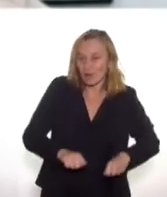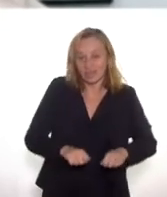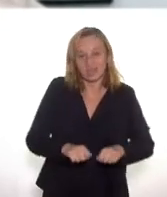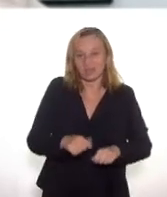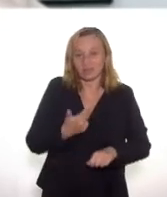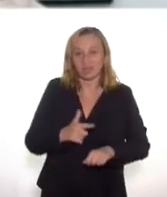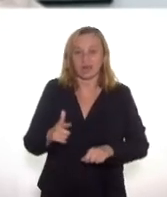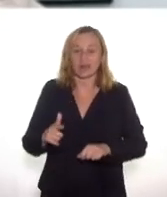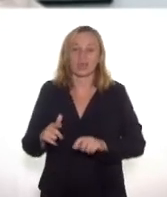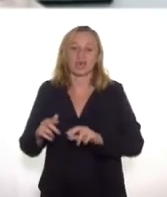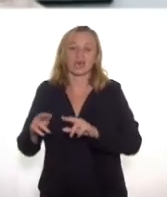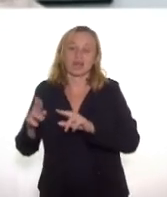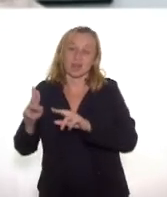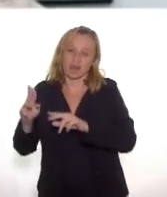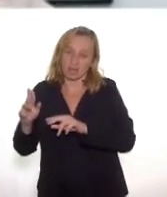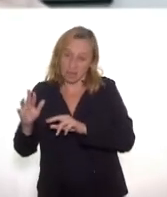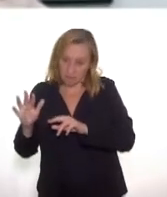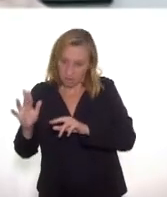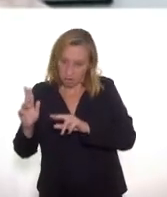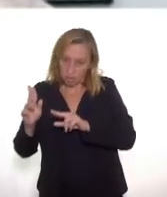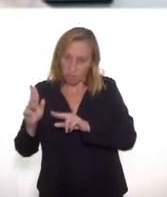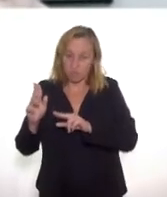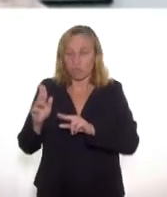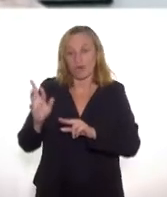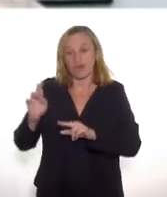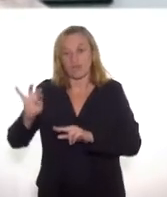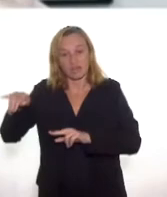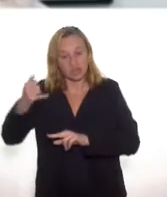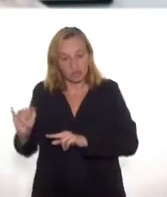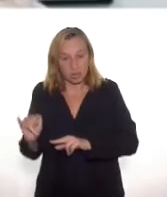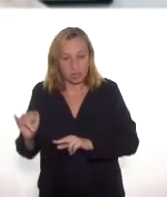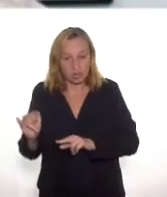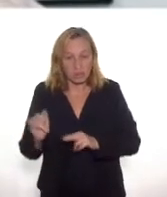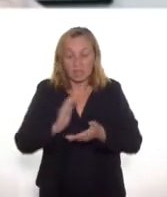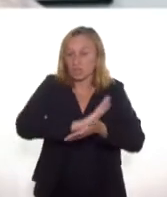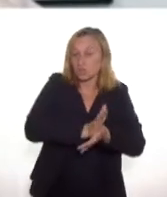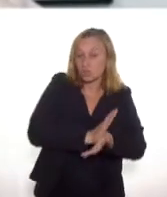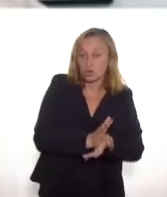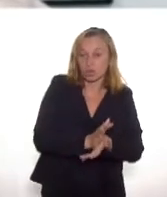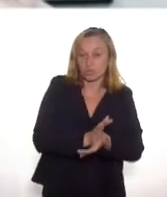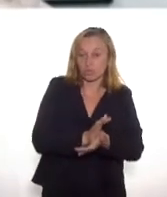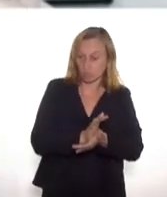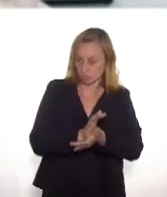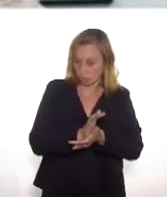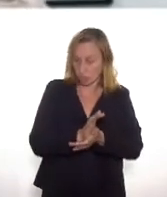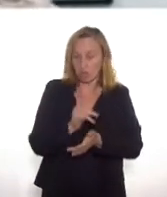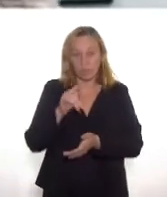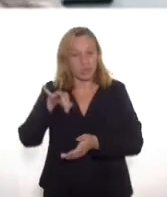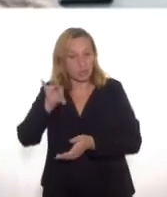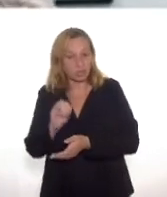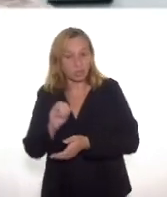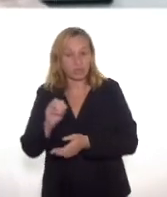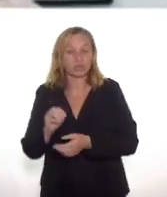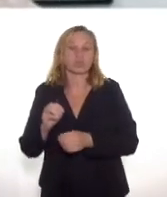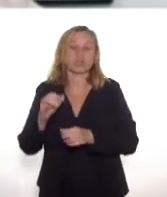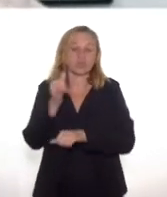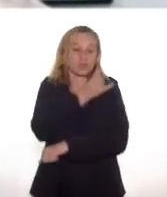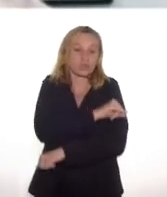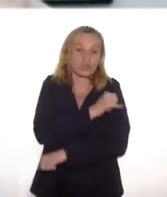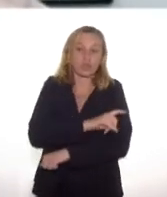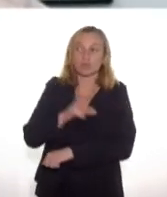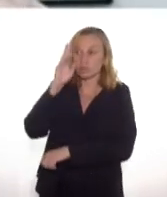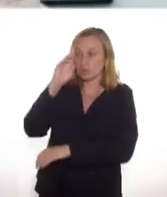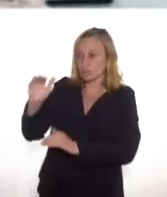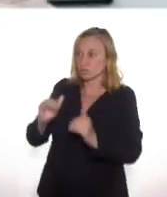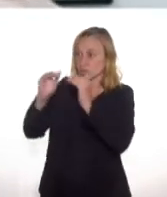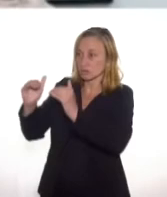agora teve a sua reitoria incendiada e que está destruindo um patrimônio do Rio de Janeiro. Então, Vossa Excelência foi muito feliz quando fala